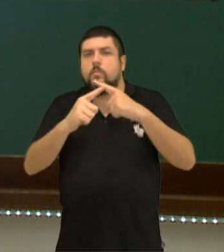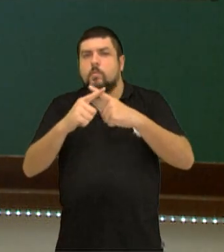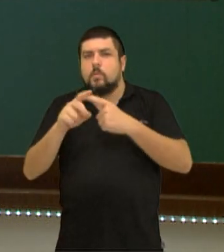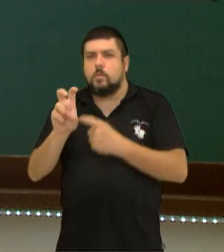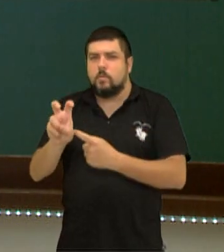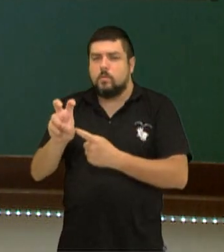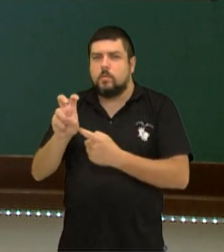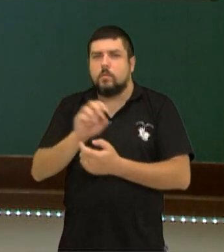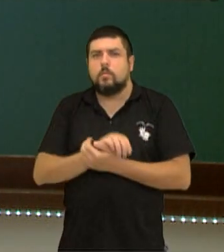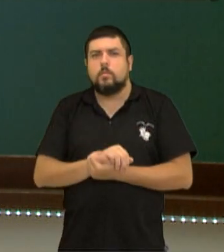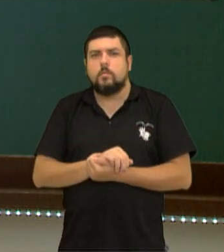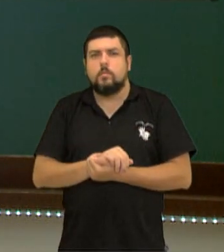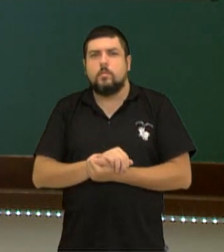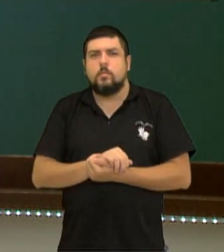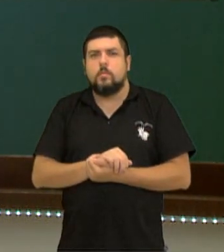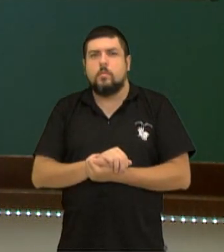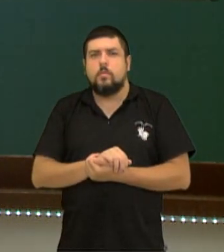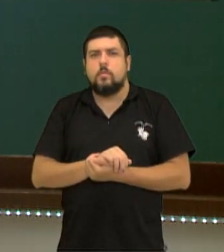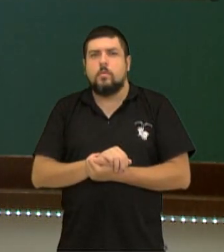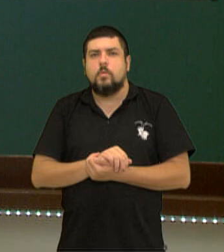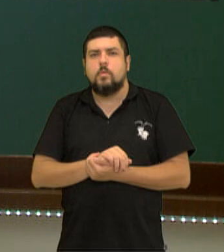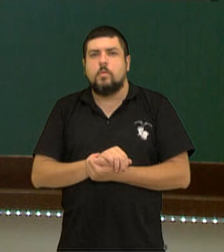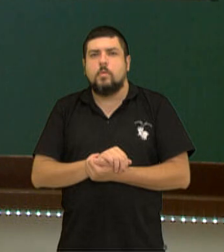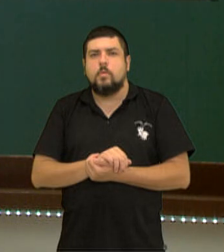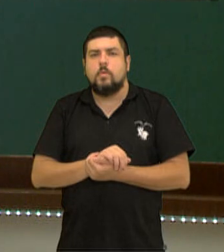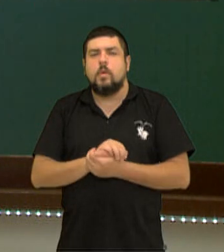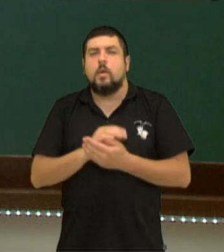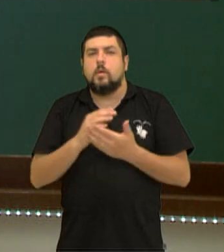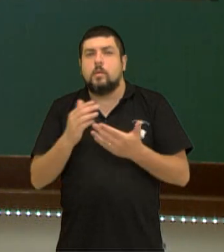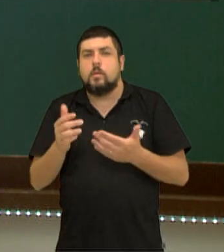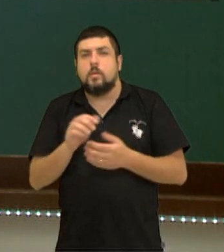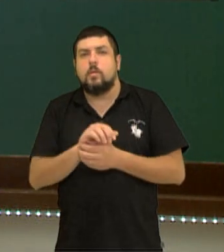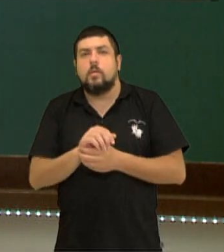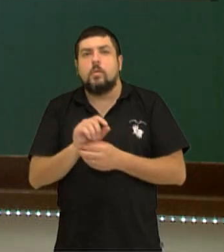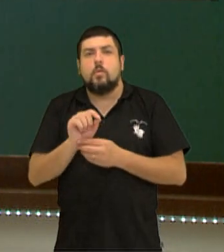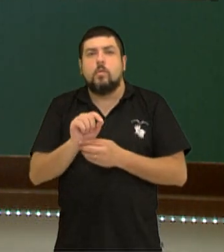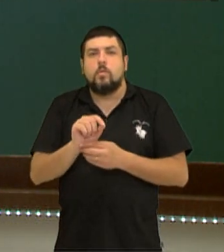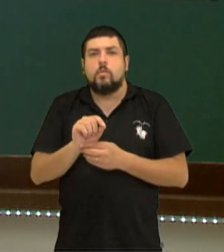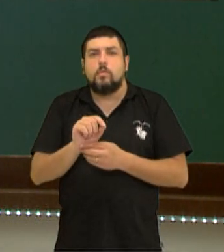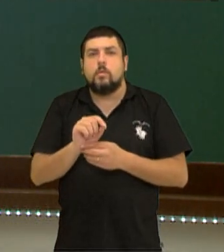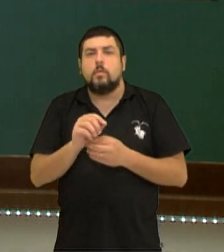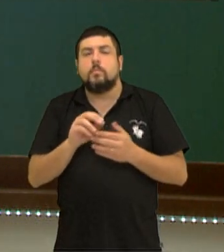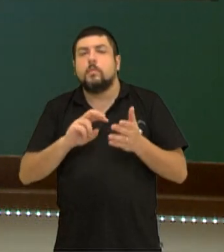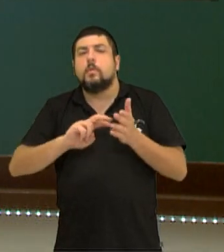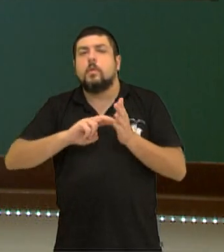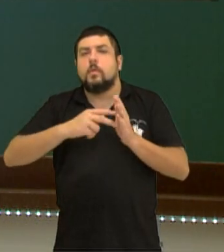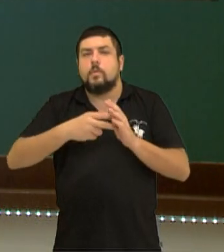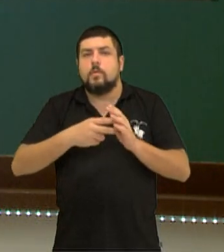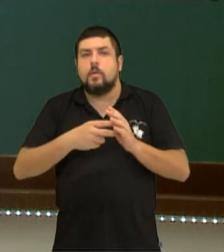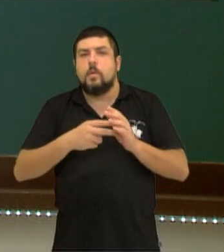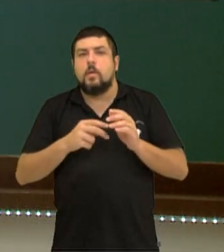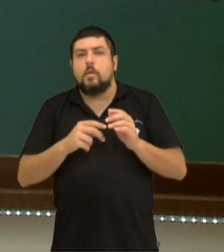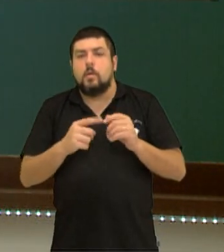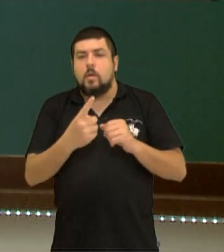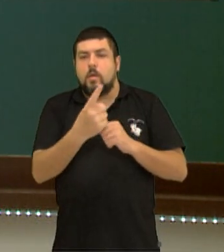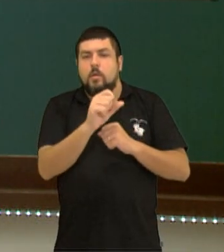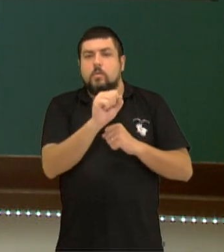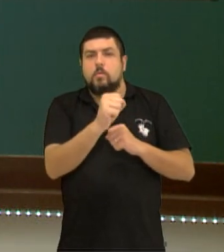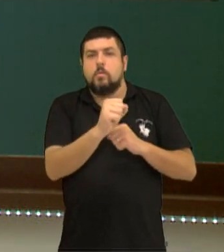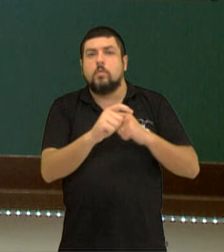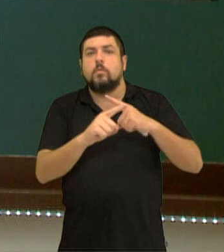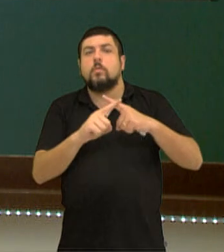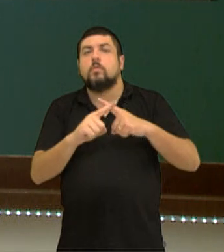caso, quíntuplo de 18 menos 5, significa que eu vou multiplicar esse 18 por